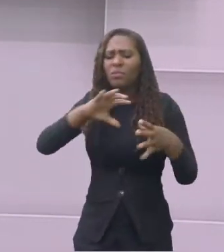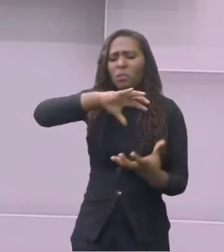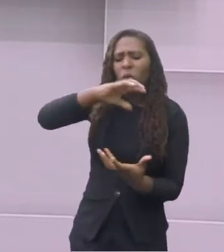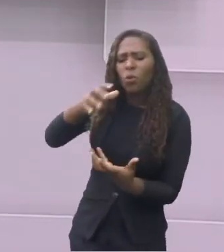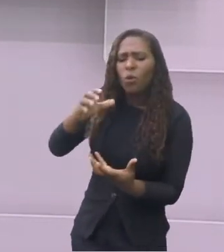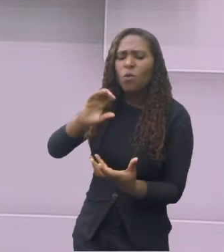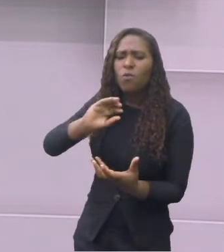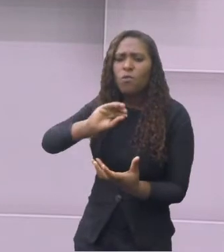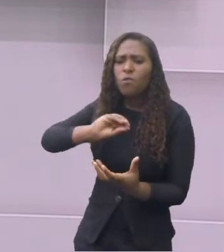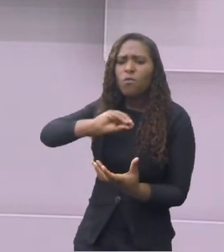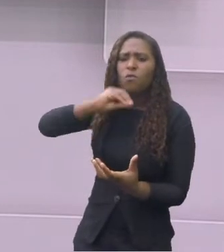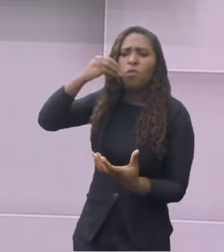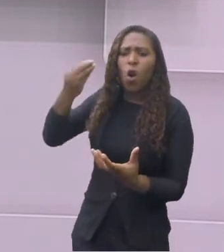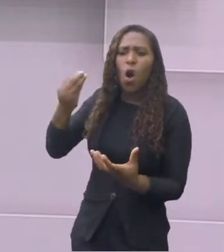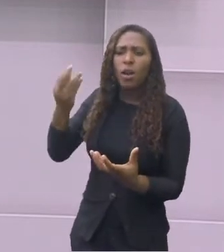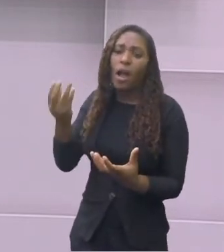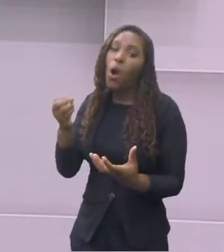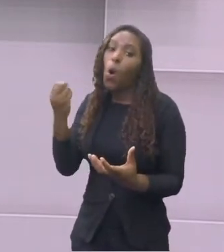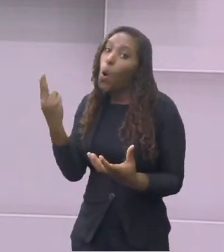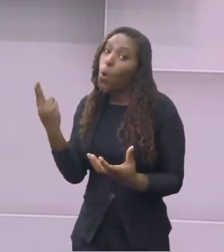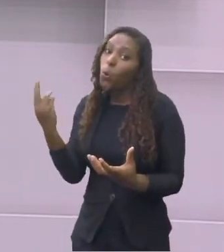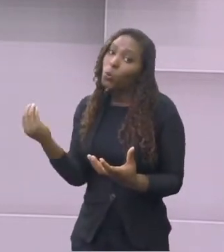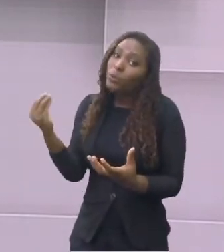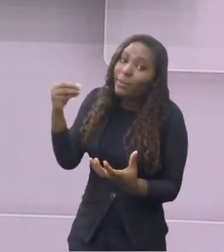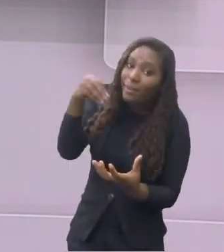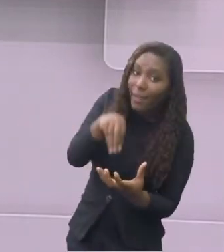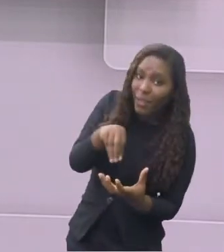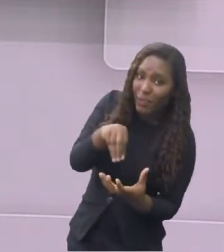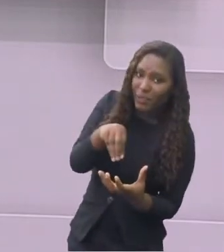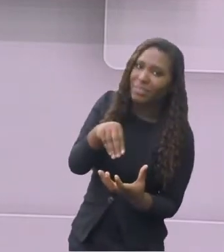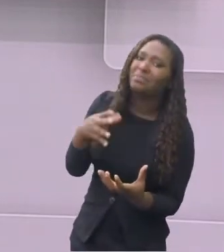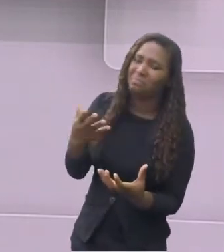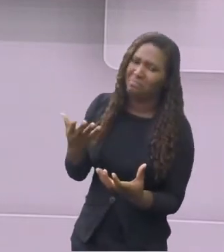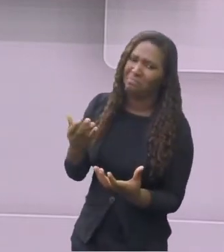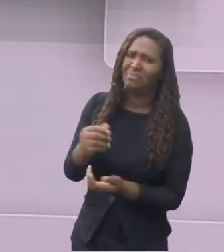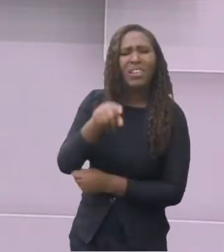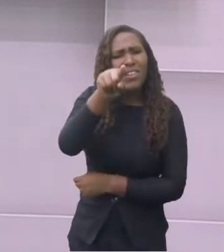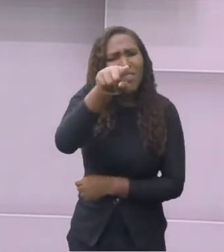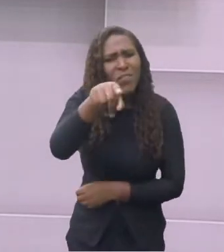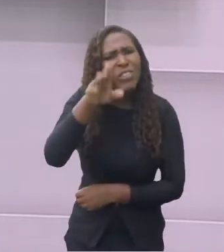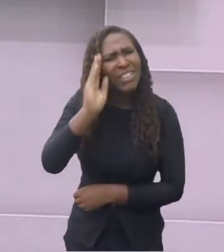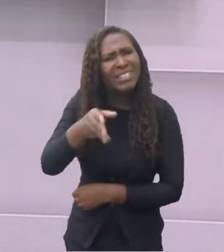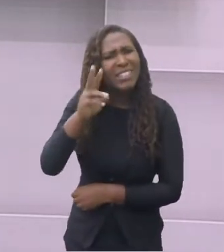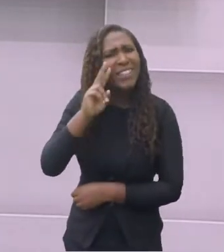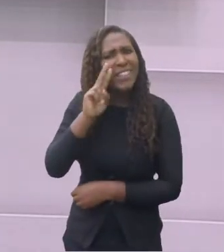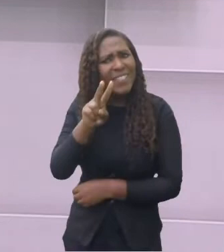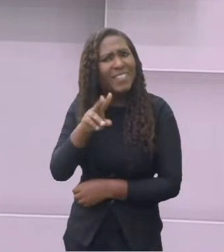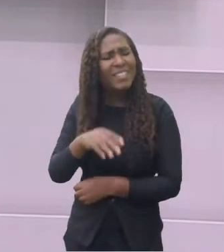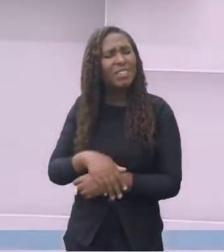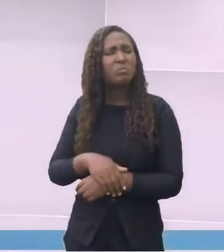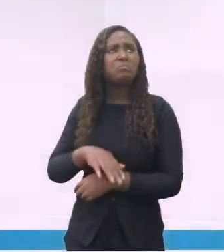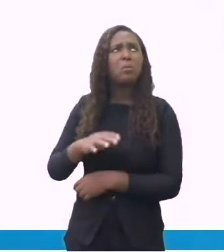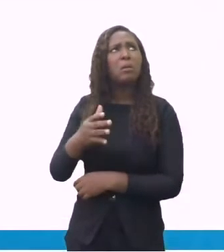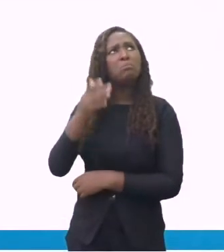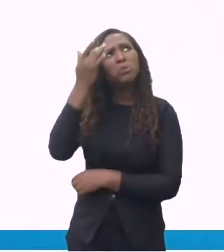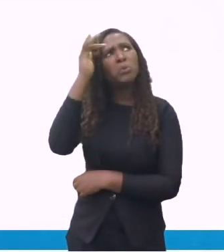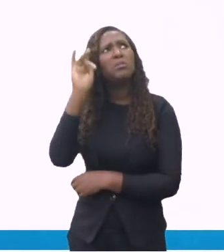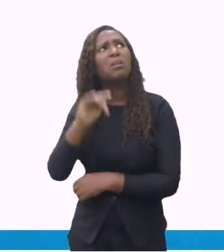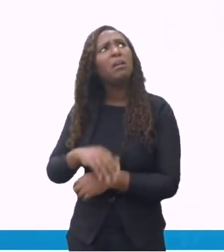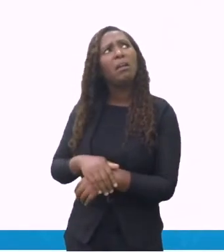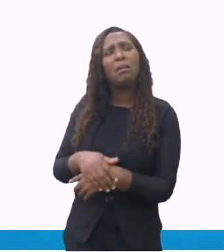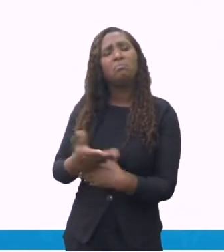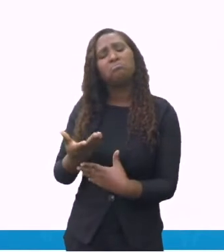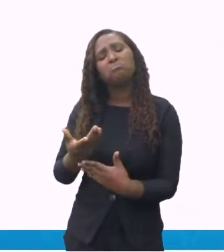Beleza. Você já viu alguma dessas rochas? Não sei, professora. Talvez sim. Olha aqui